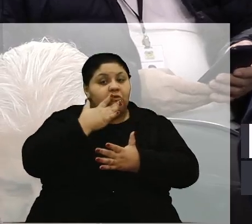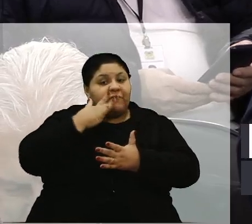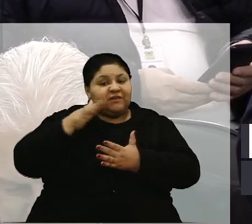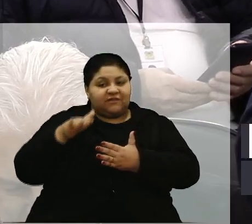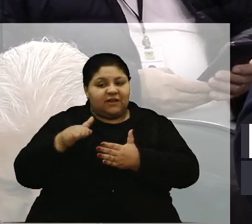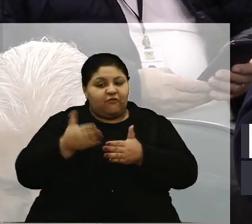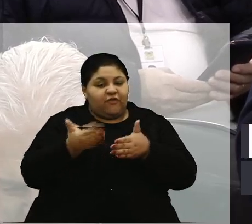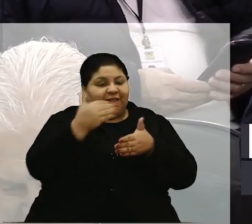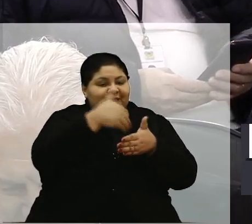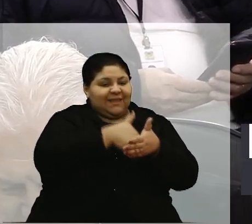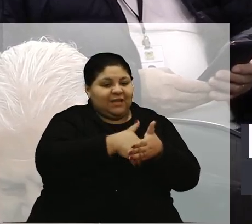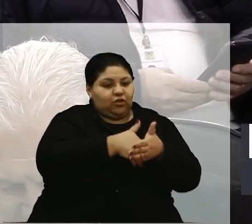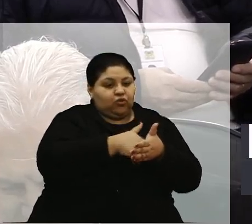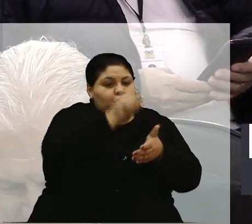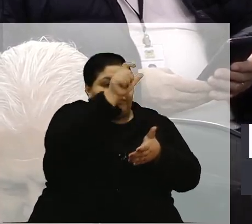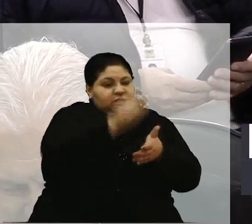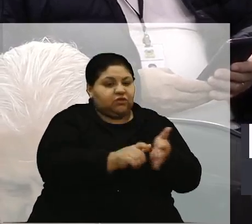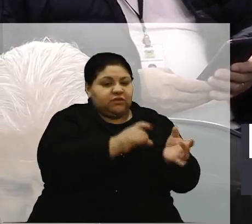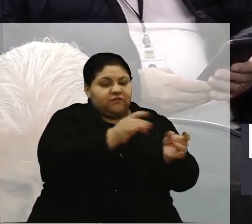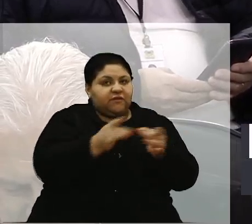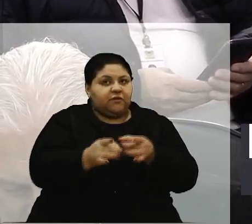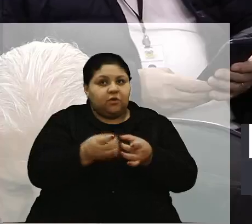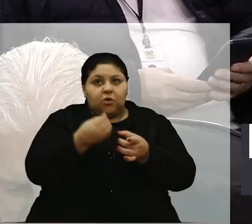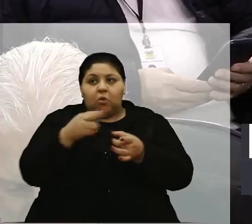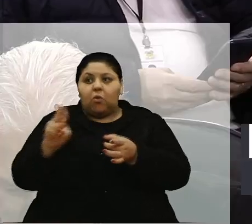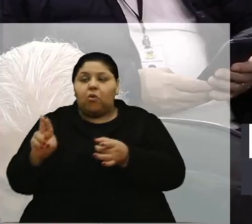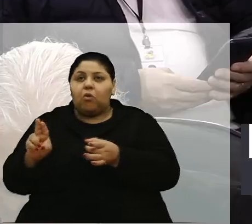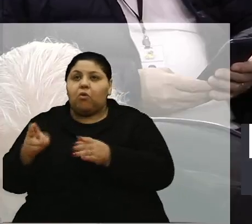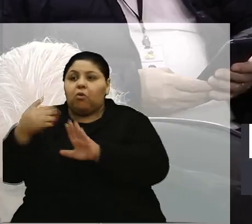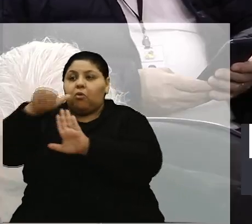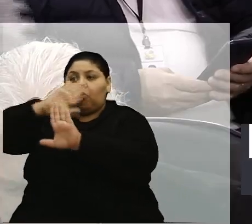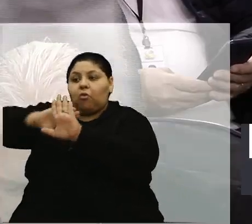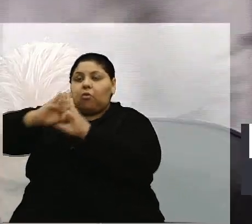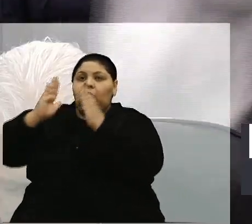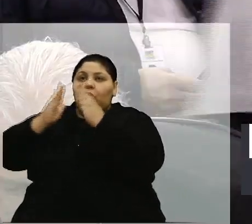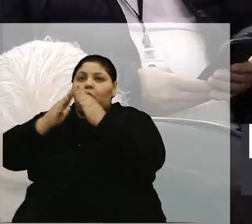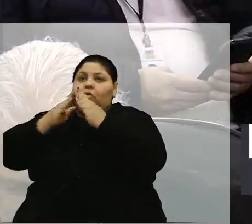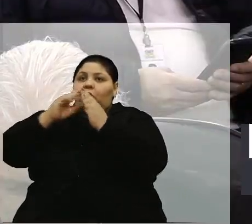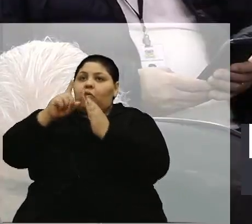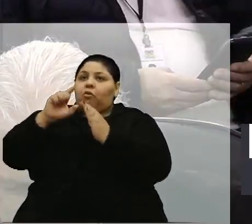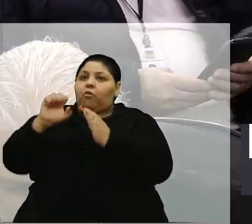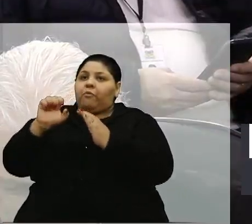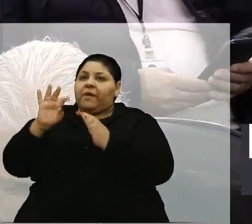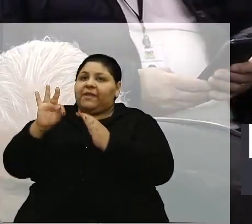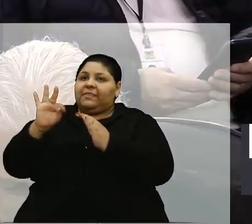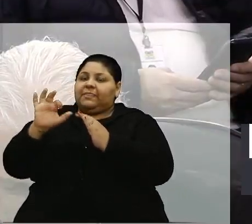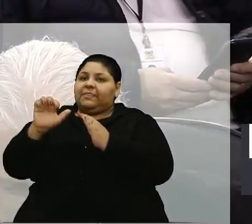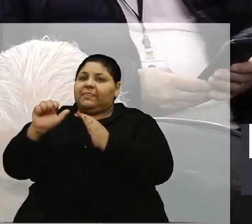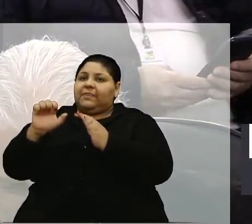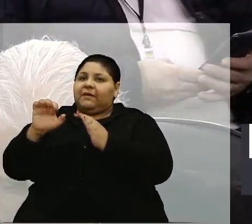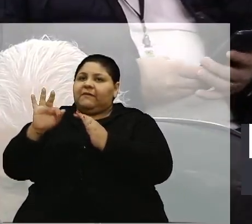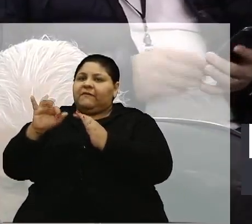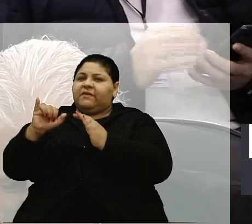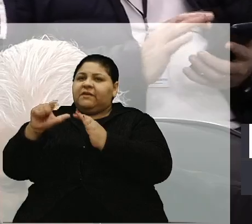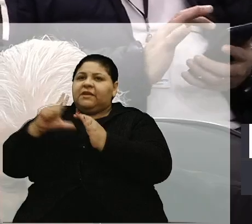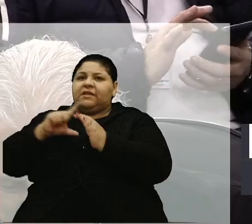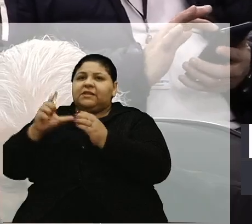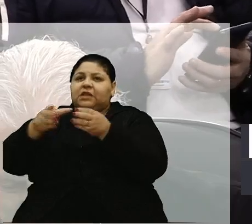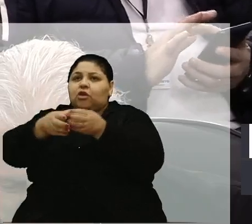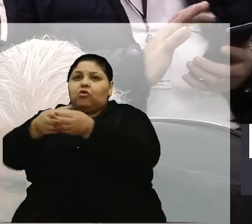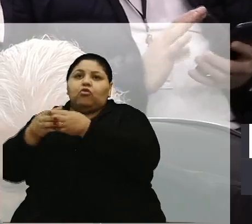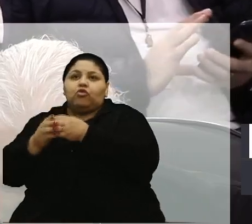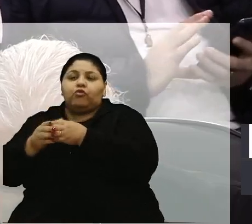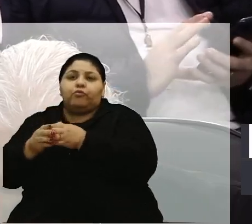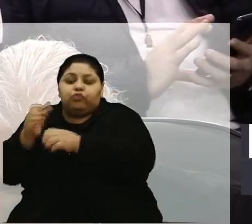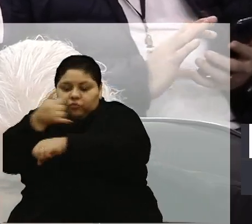traficantes. Ou ninguém sabe que atrás da minha casa ali no PTF tem uma Cracolândia. Por que não acaba? Quem que está por